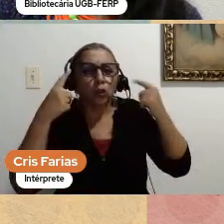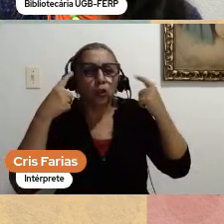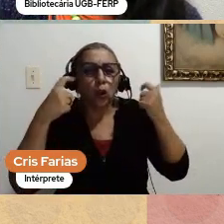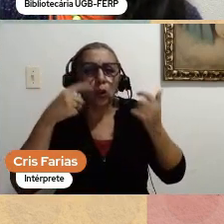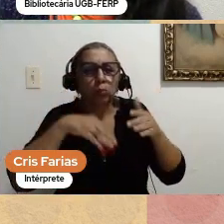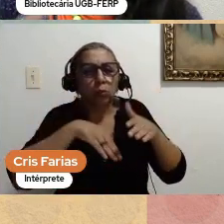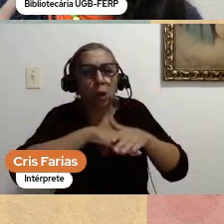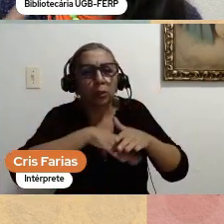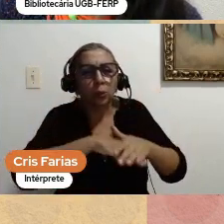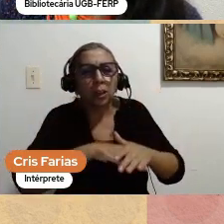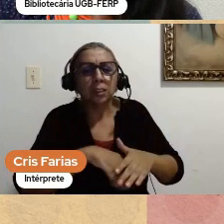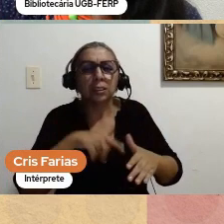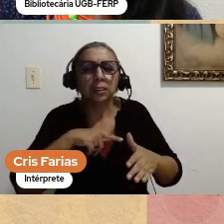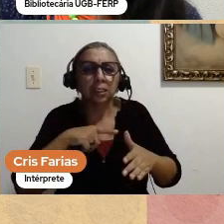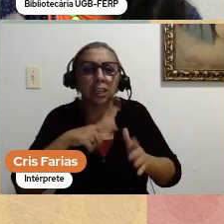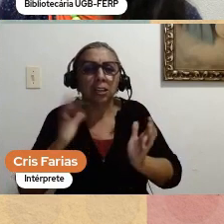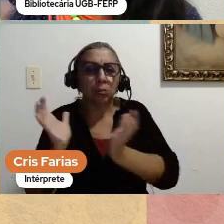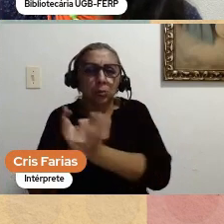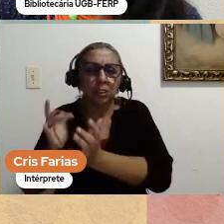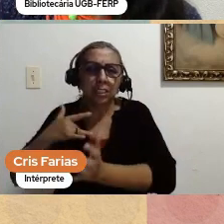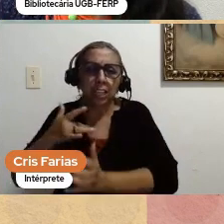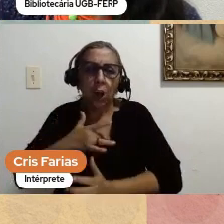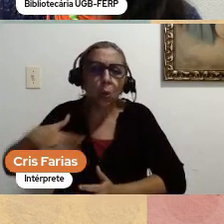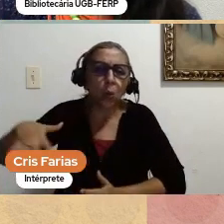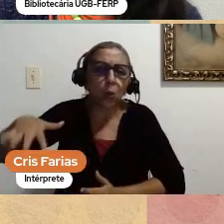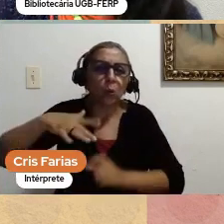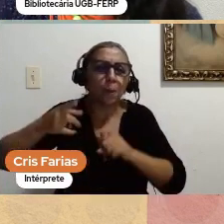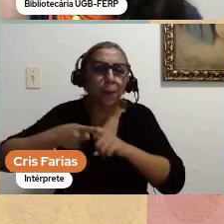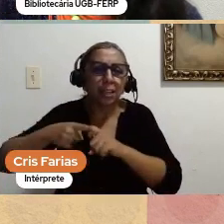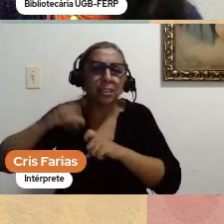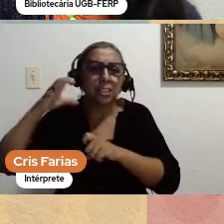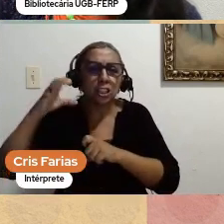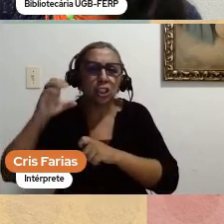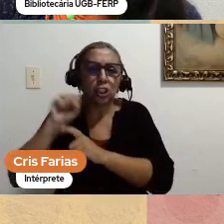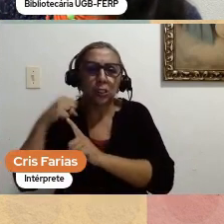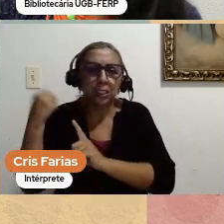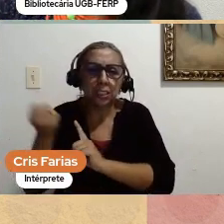os depoentes sanitaristas, médicos, cientistas sociais,